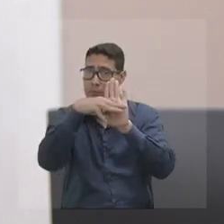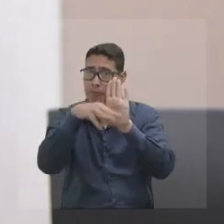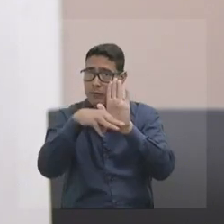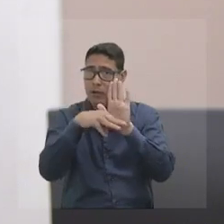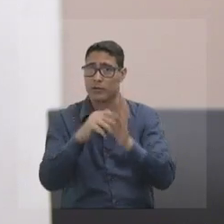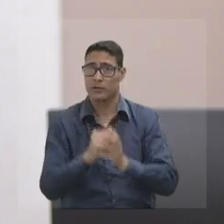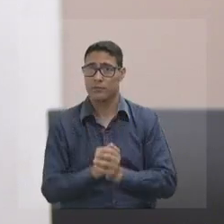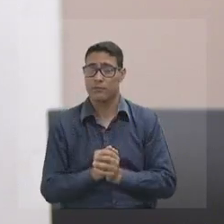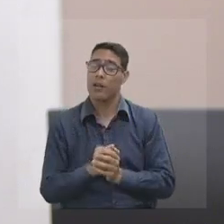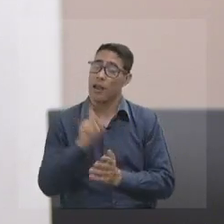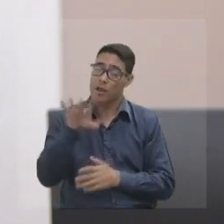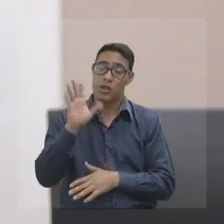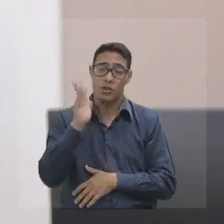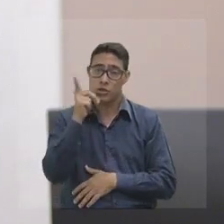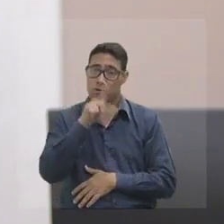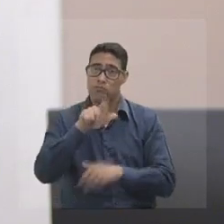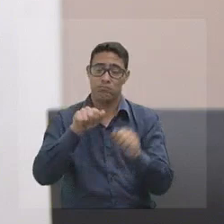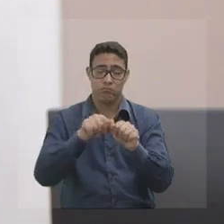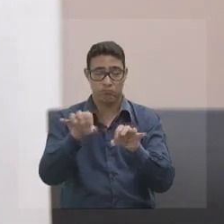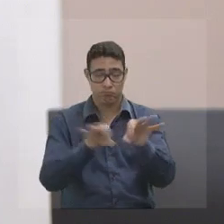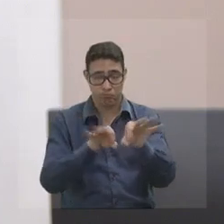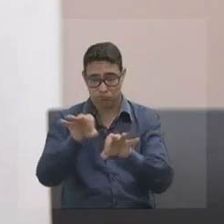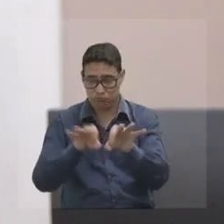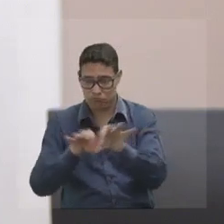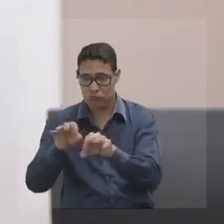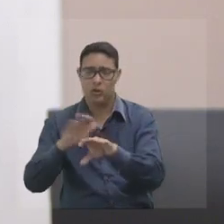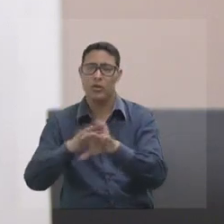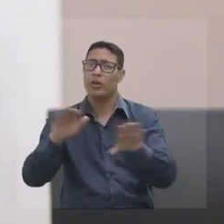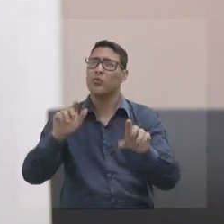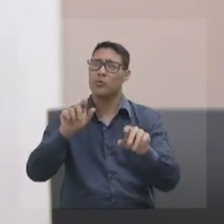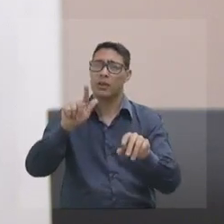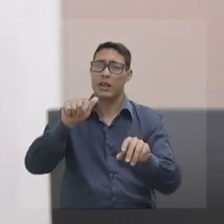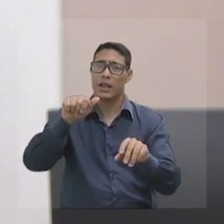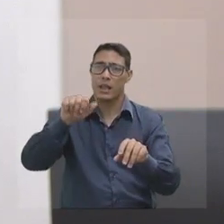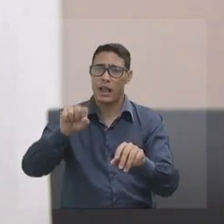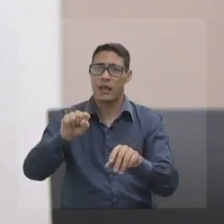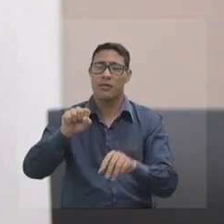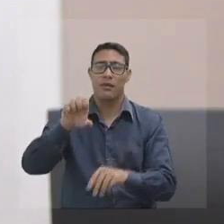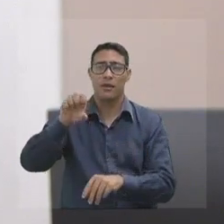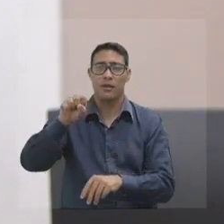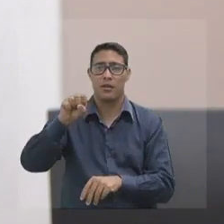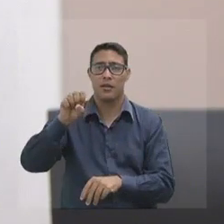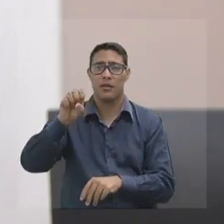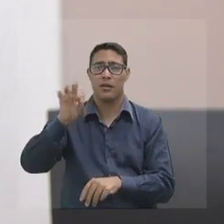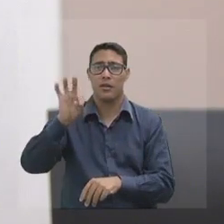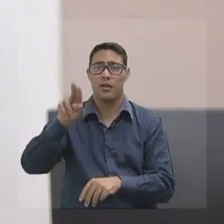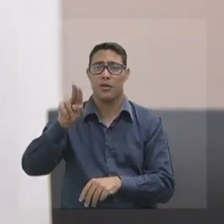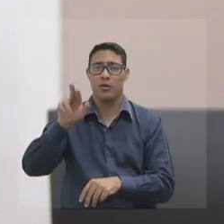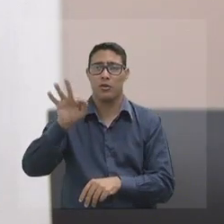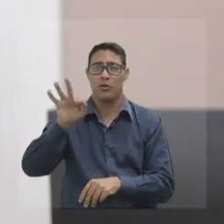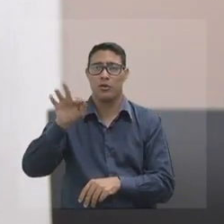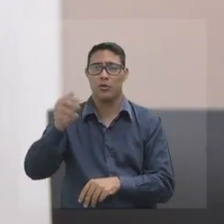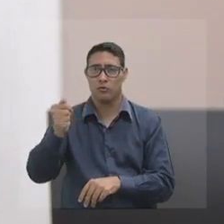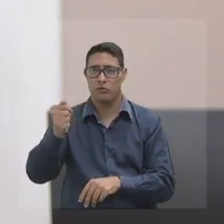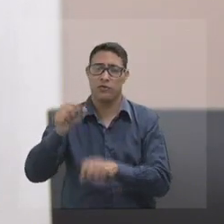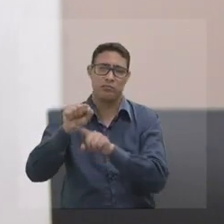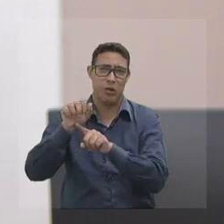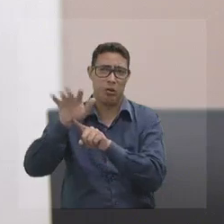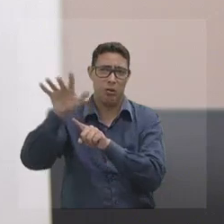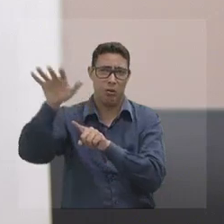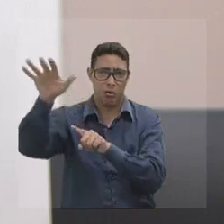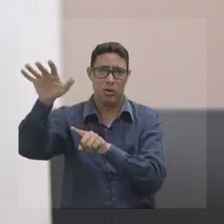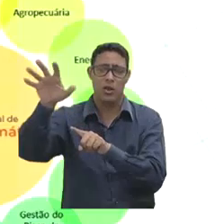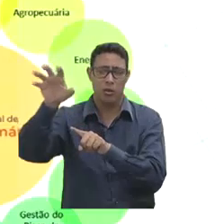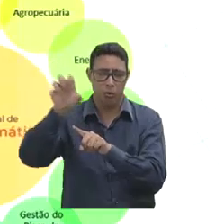fizemos atualização do inventário de gás de efeito estufa no estado de Minas Gerais publicado no ano passado e publicamos agora